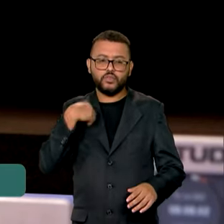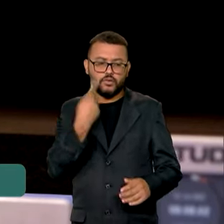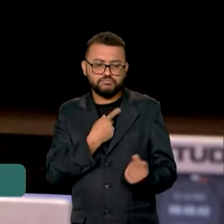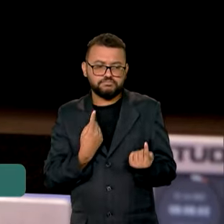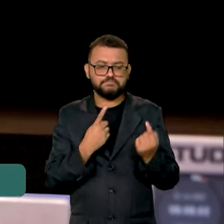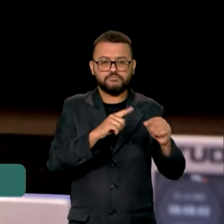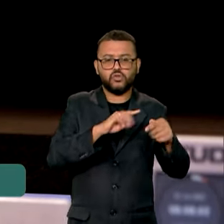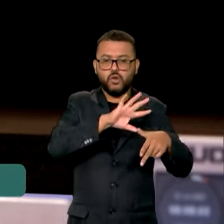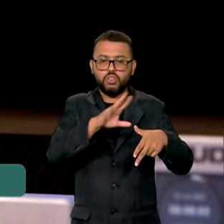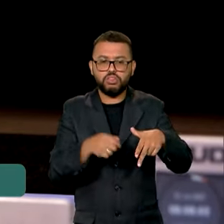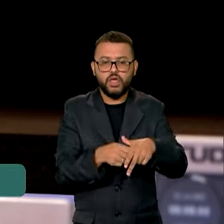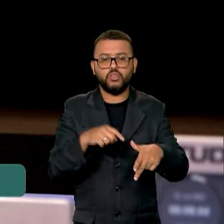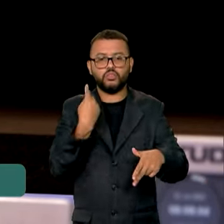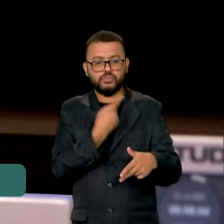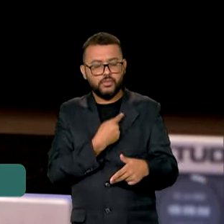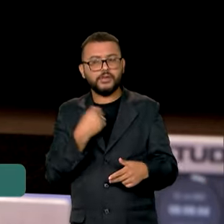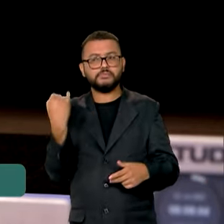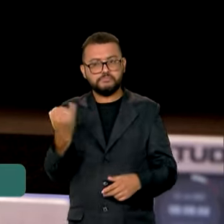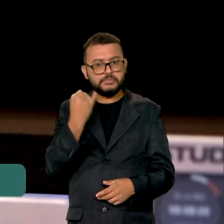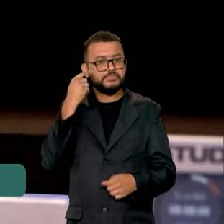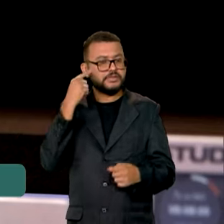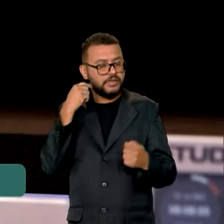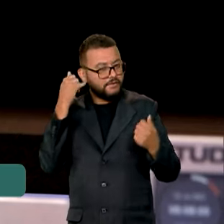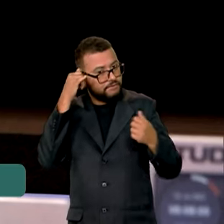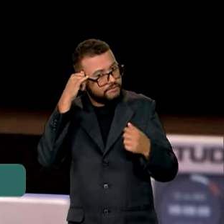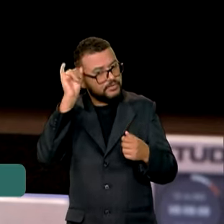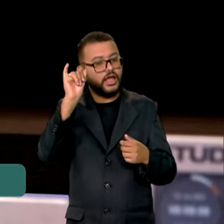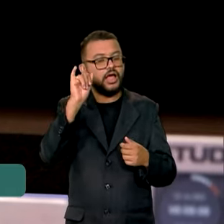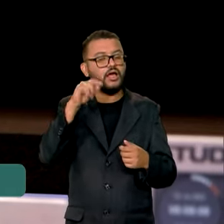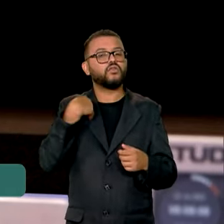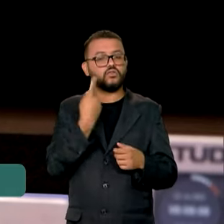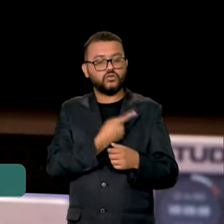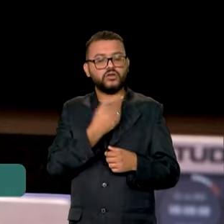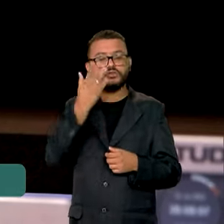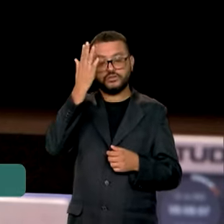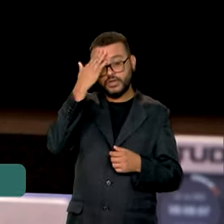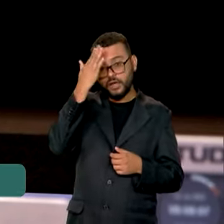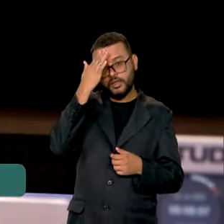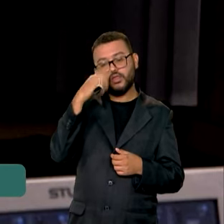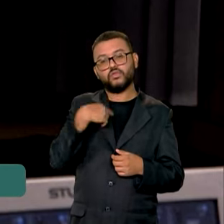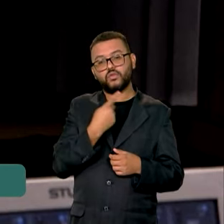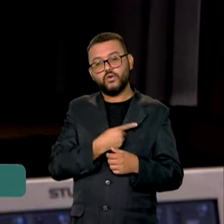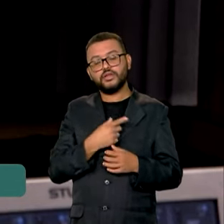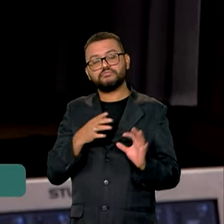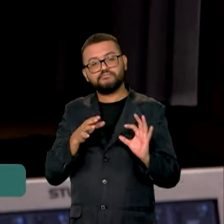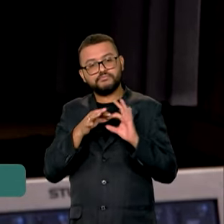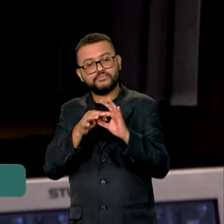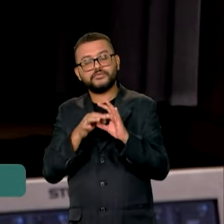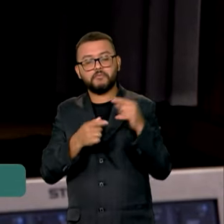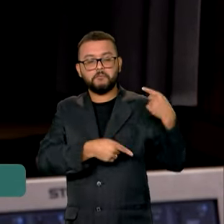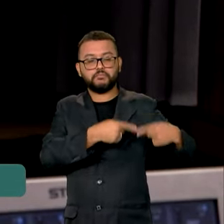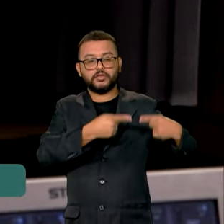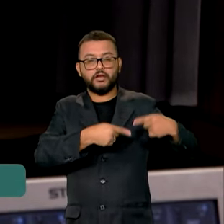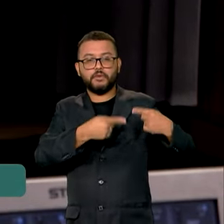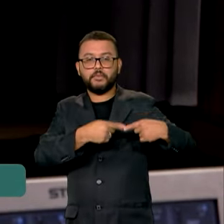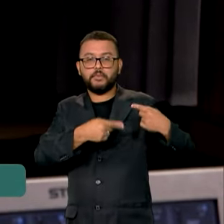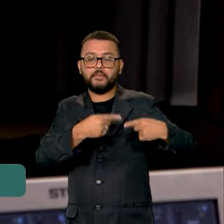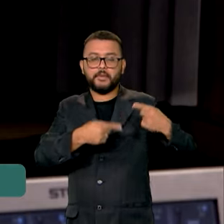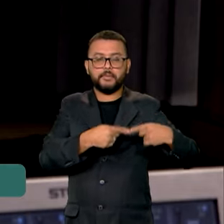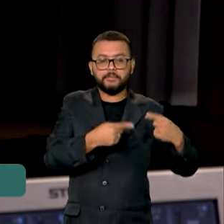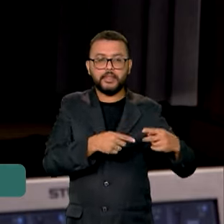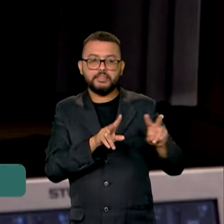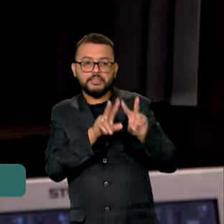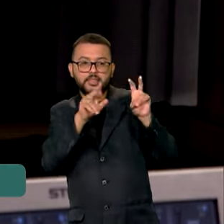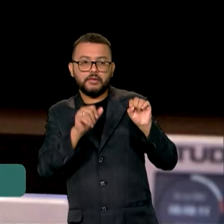é uma agenda que, para nós, é muito relevante, né? Porque, no fundo, tudo isso converge para uma discussão